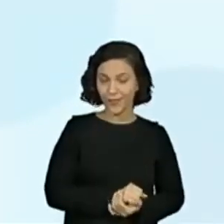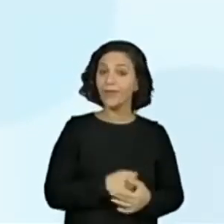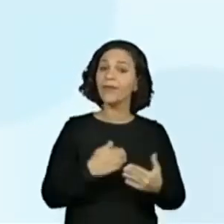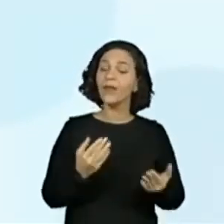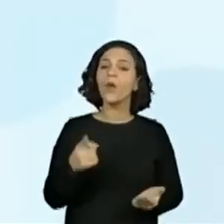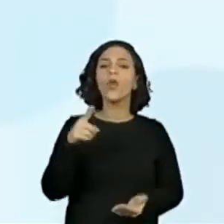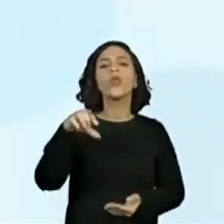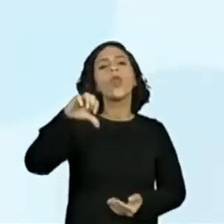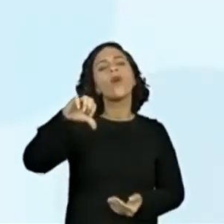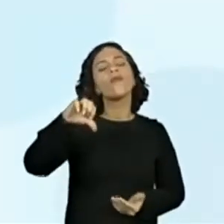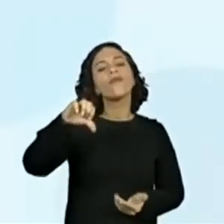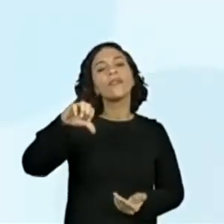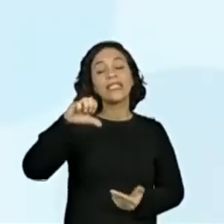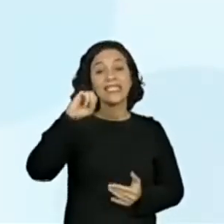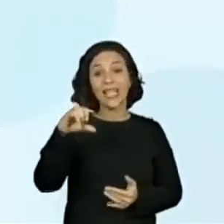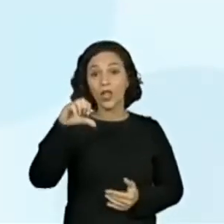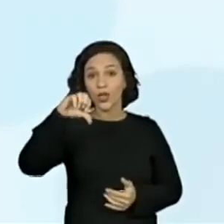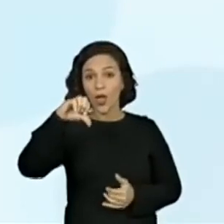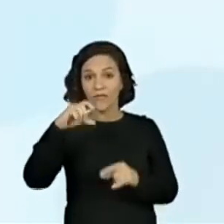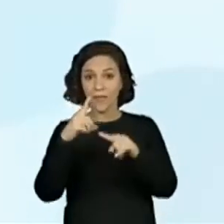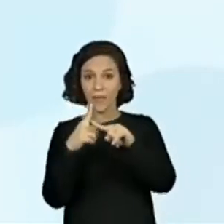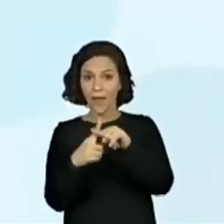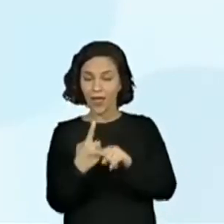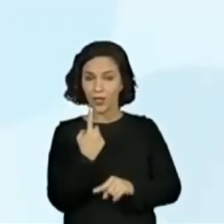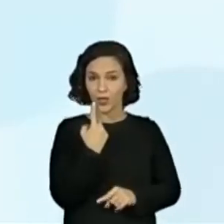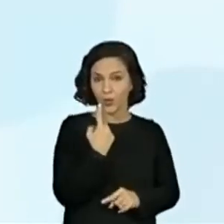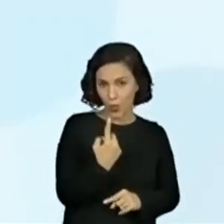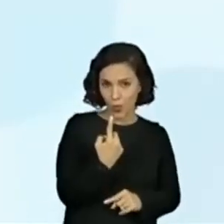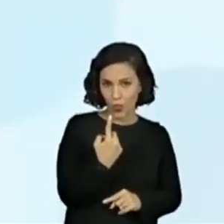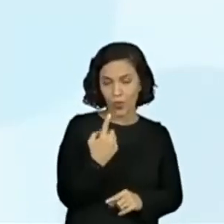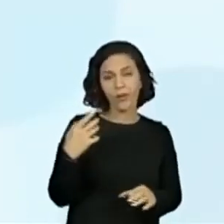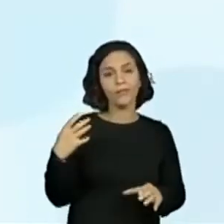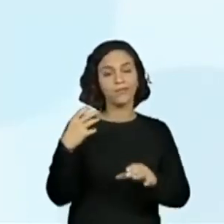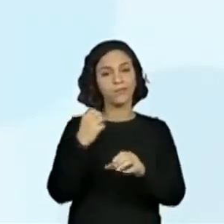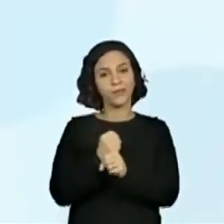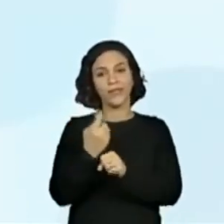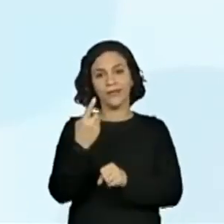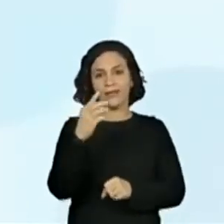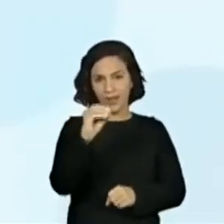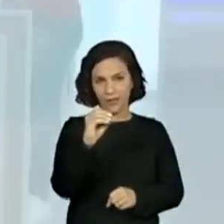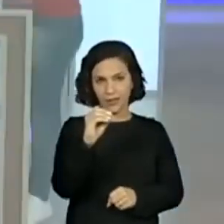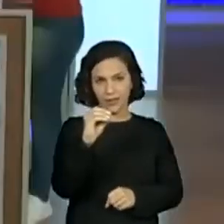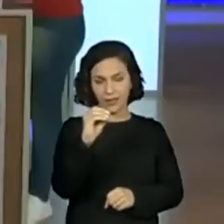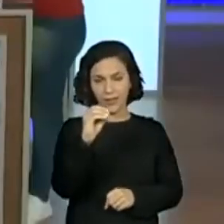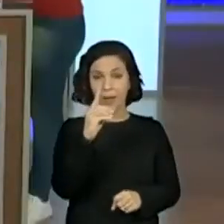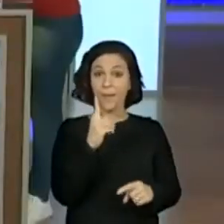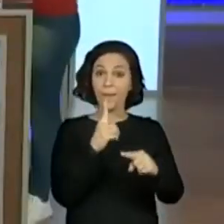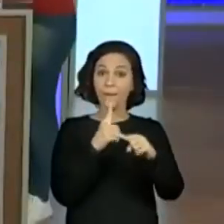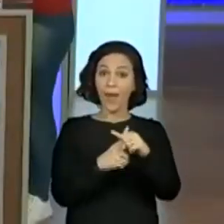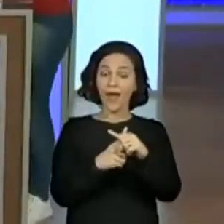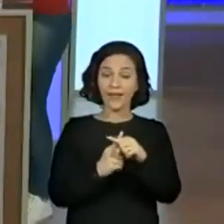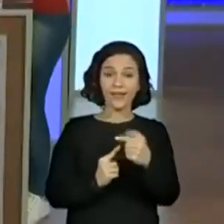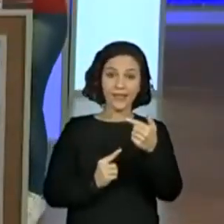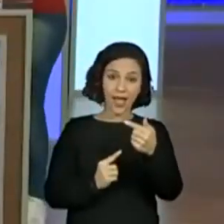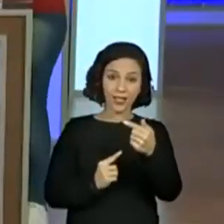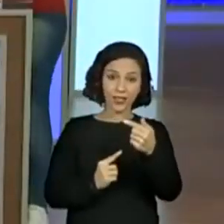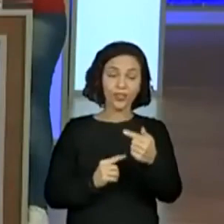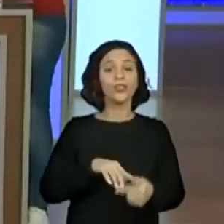10, 10 mais 7, 17. Logo, eu percebo que 8 mais 9 é igual